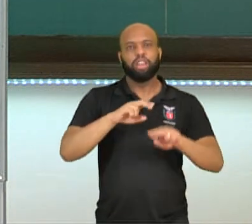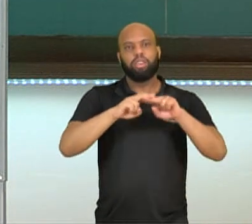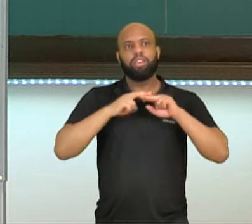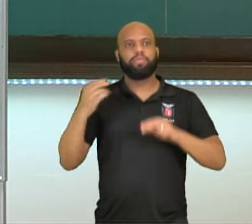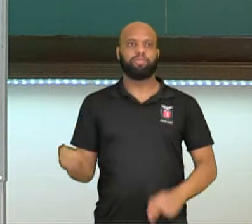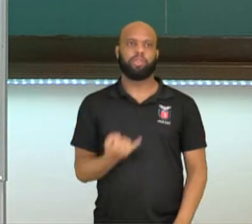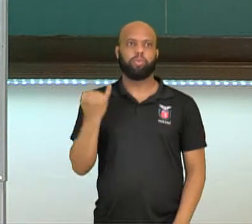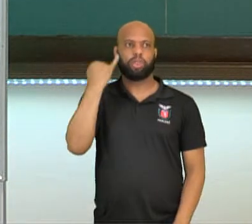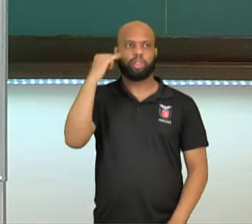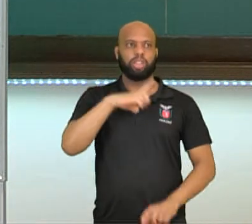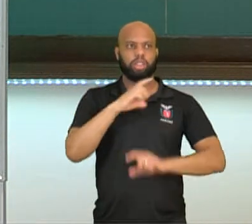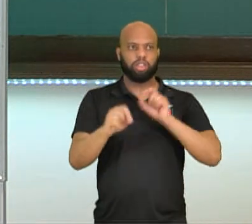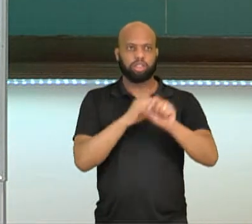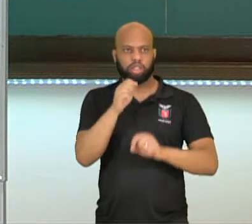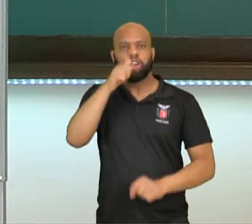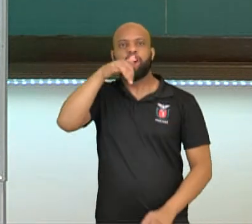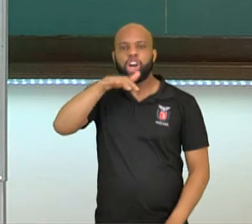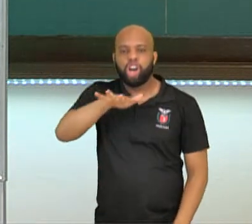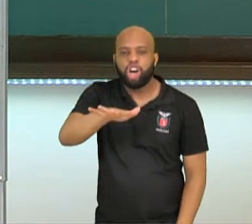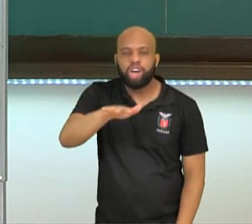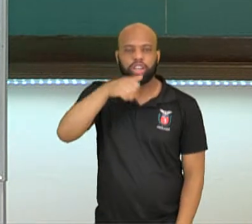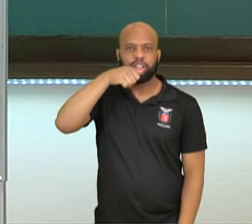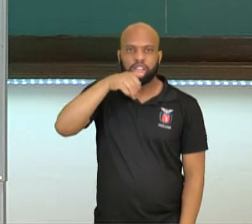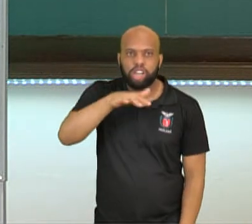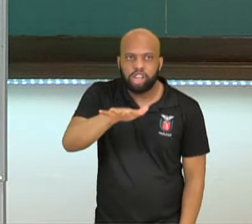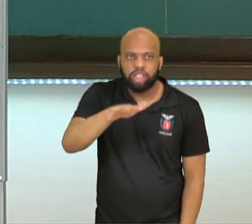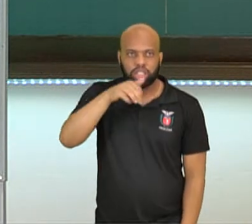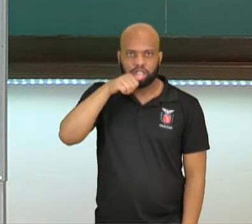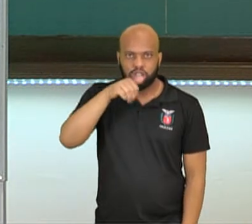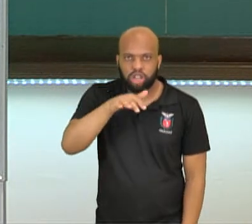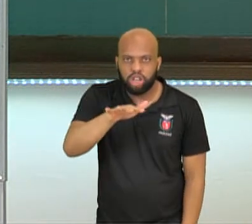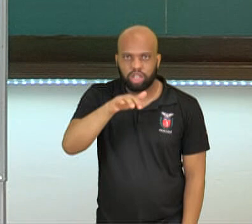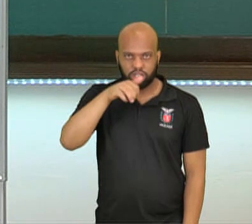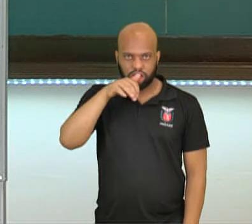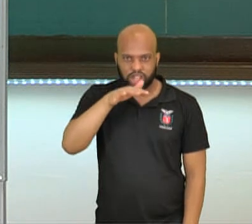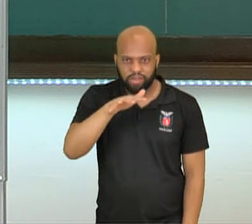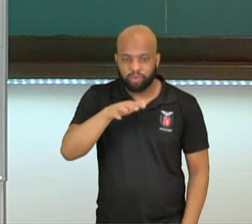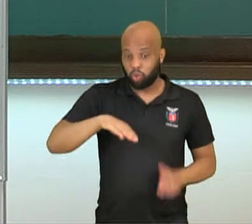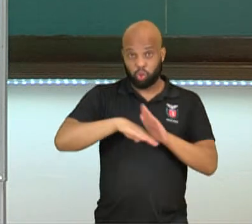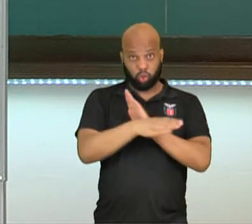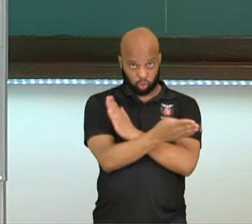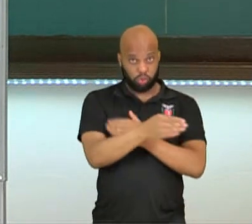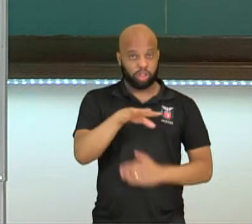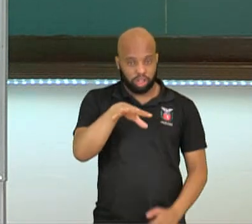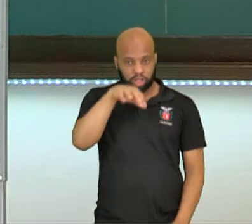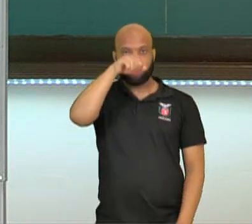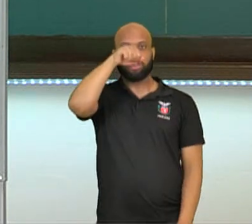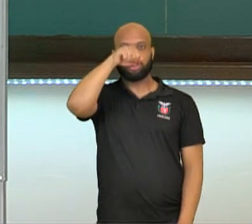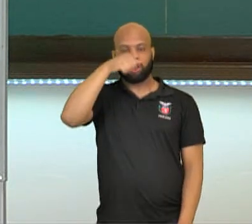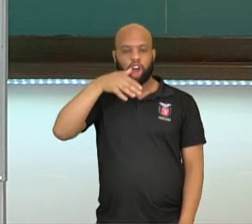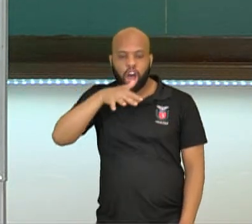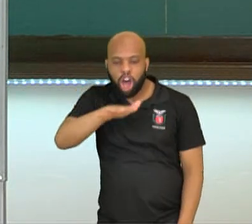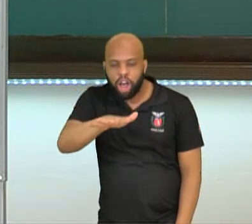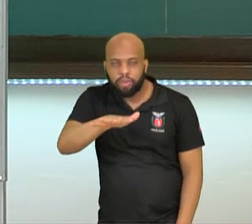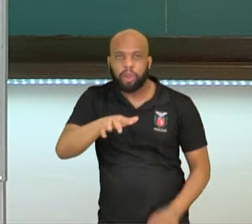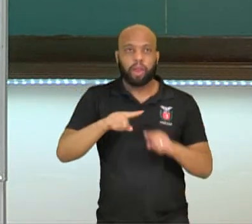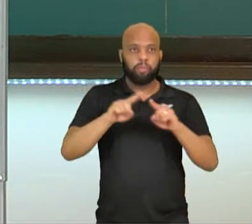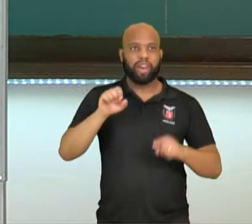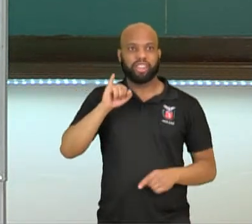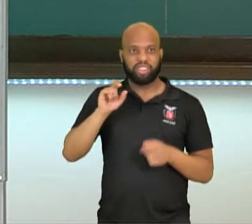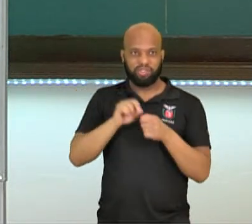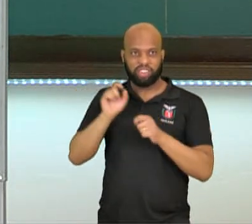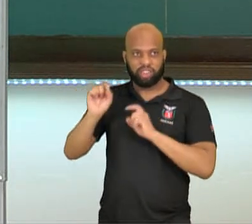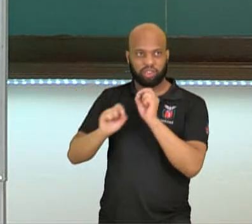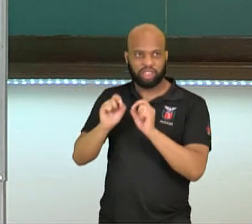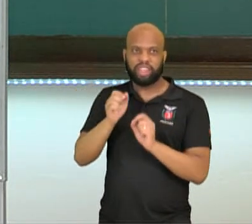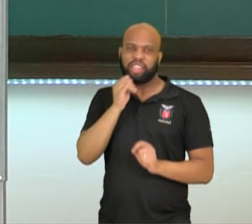associar o exercício de respirar pela boca, por mais que nós não tenhamos muito esse costume. Porque no exercício aeróbico, principalmente a pessoa às vezes que já